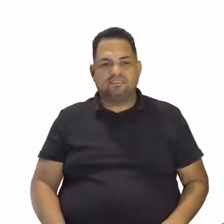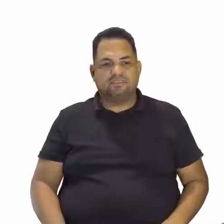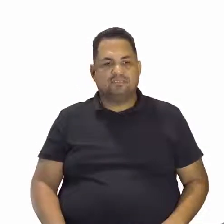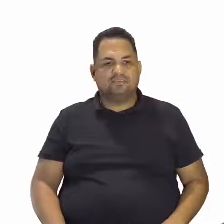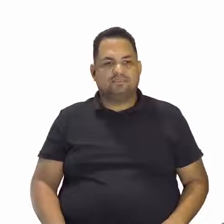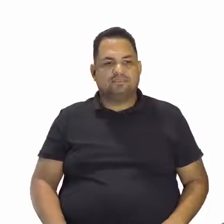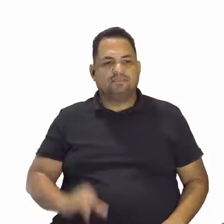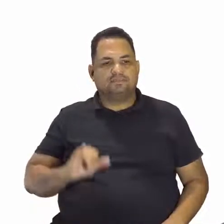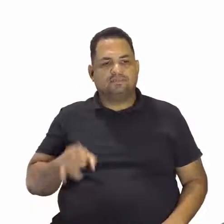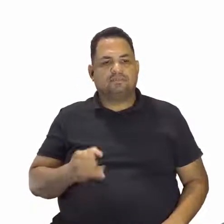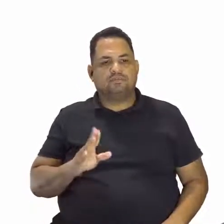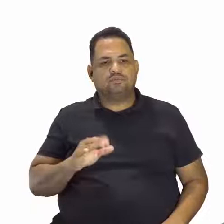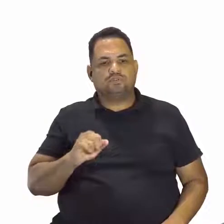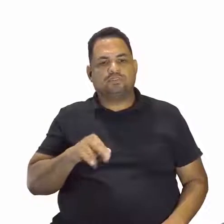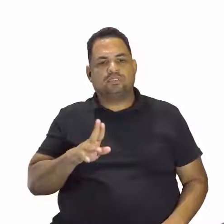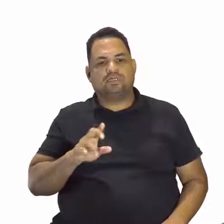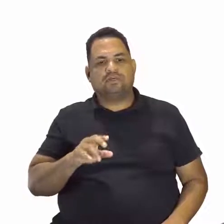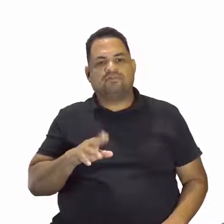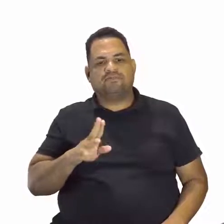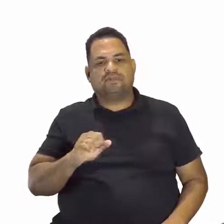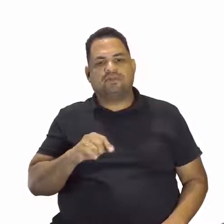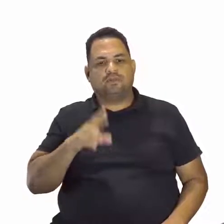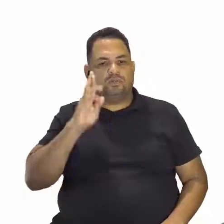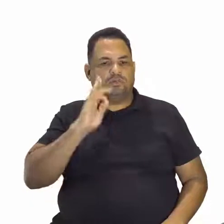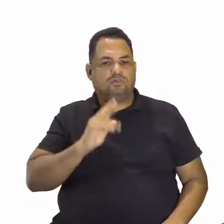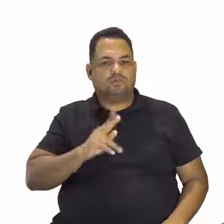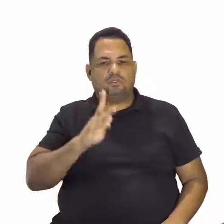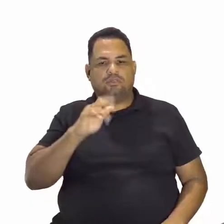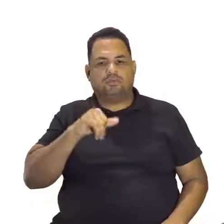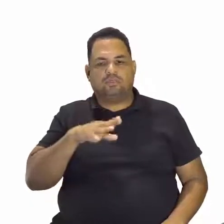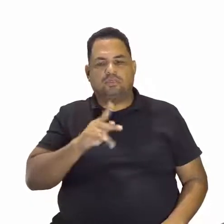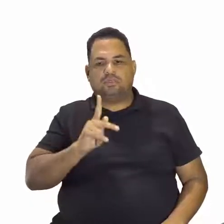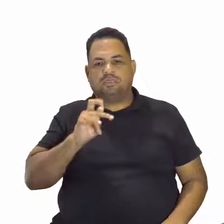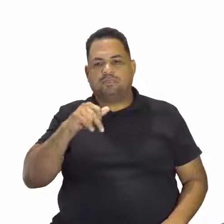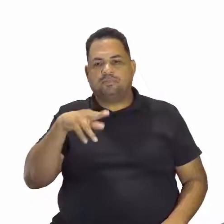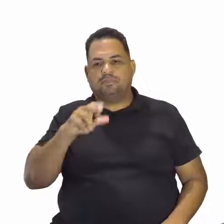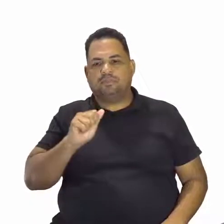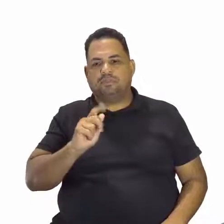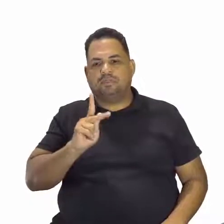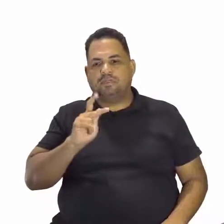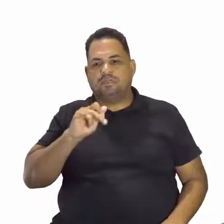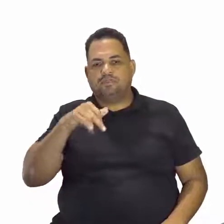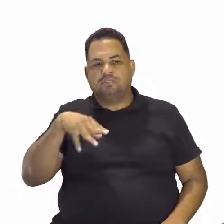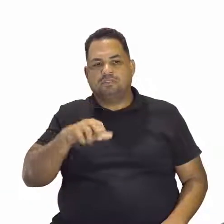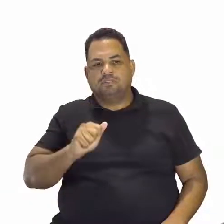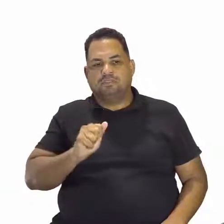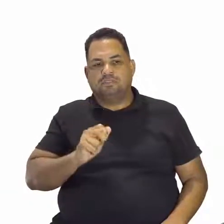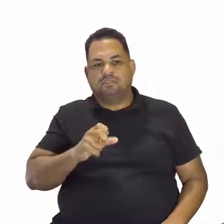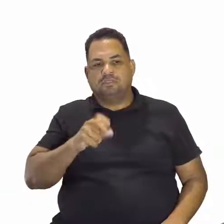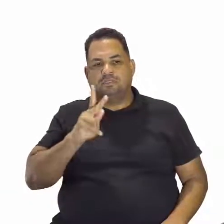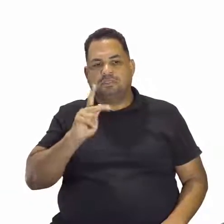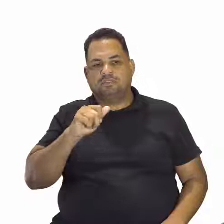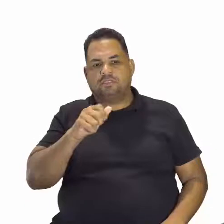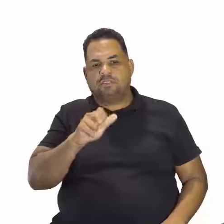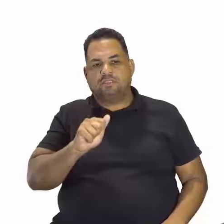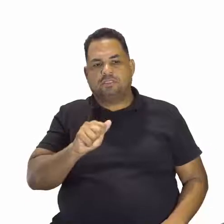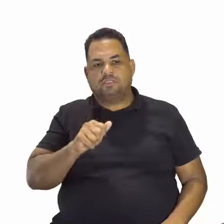Jabuti, Gavião de Rondônia, Canoé, Caripuna, Caritiana, Caxarari,